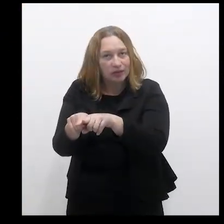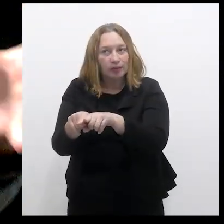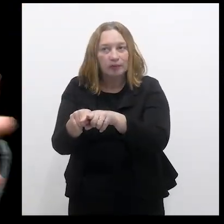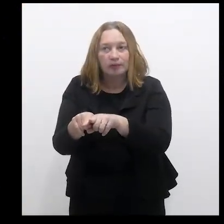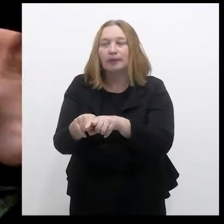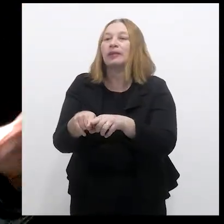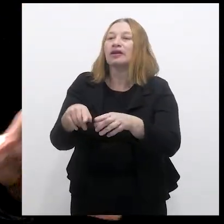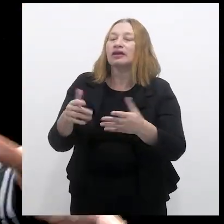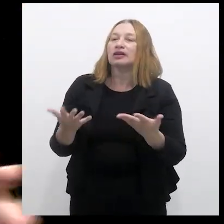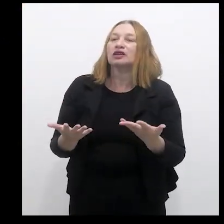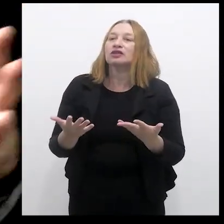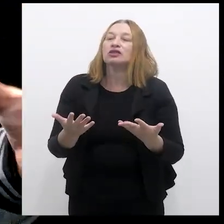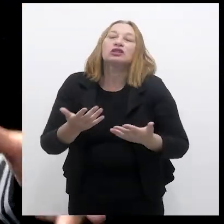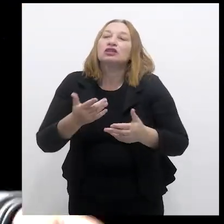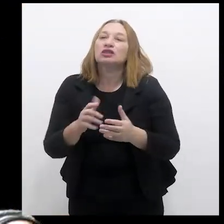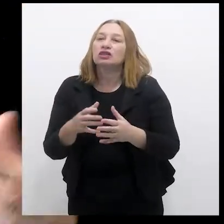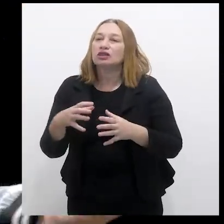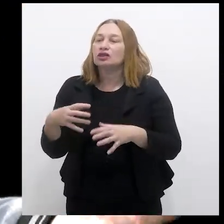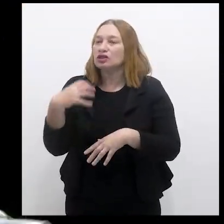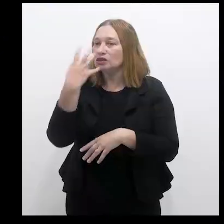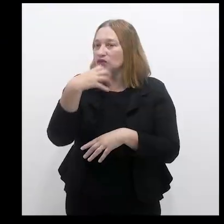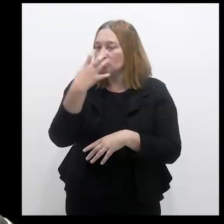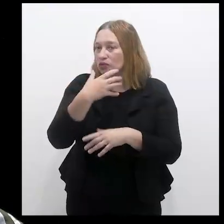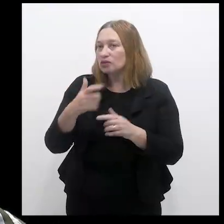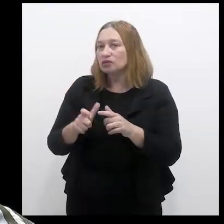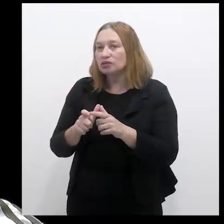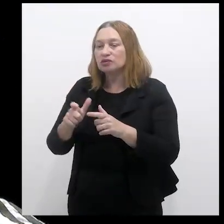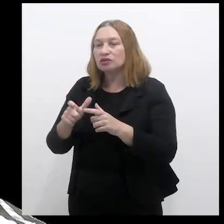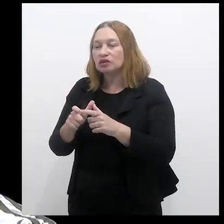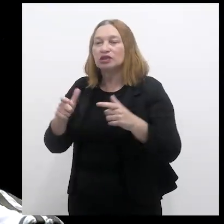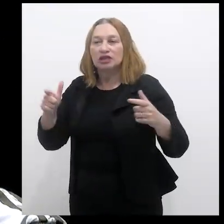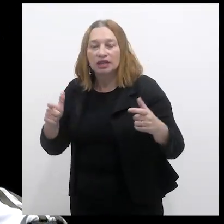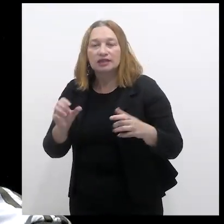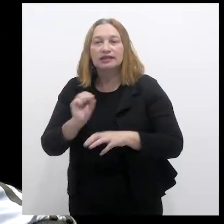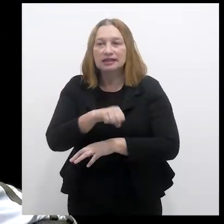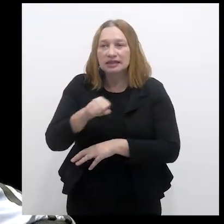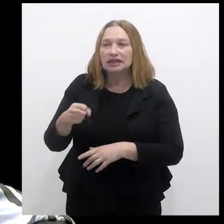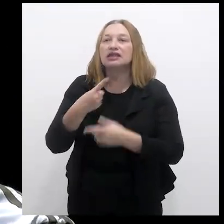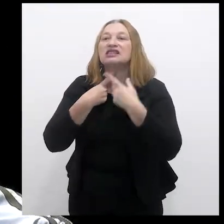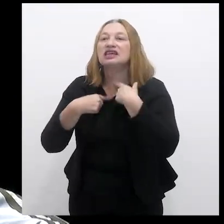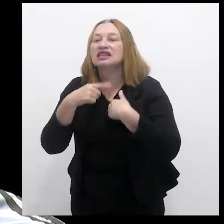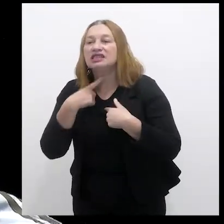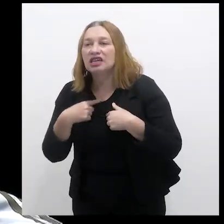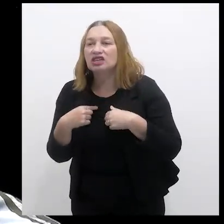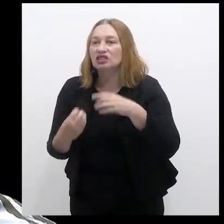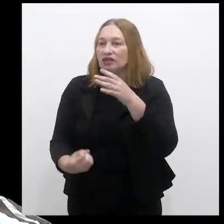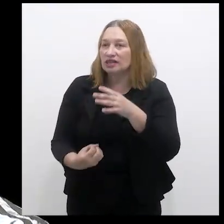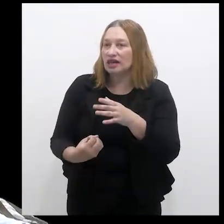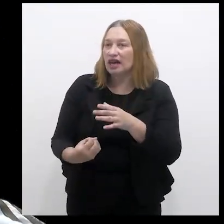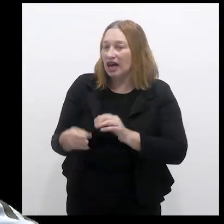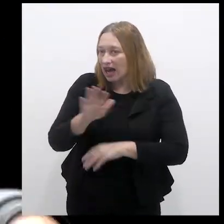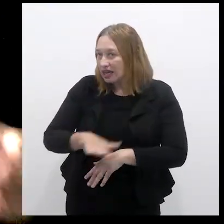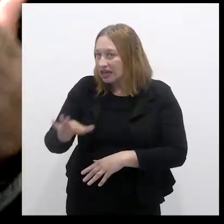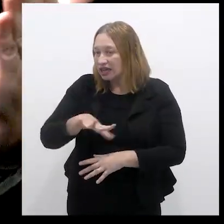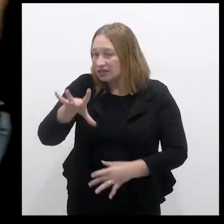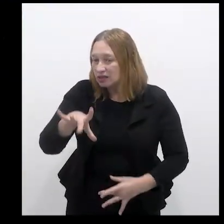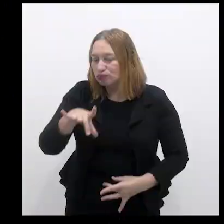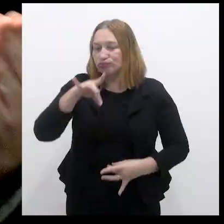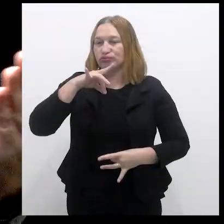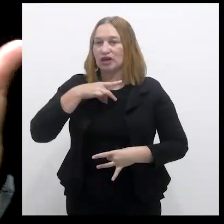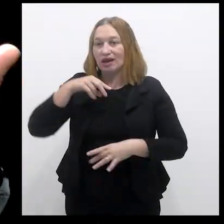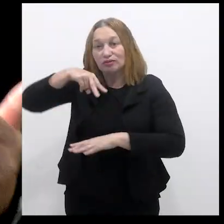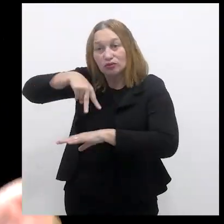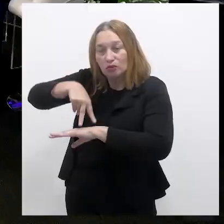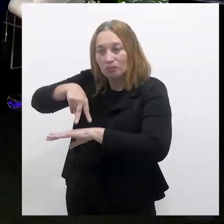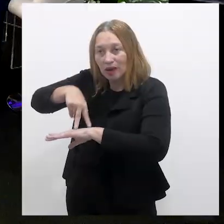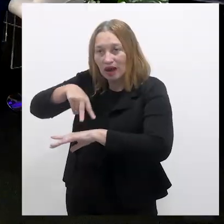linka, assim, né? Tudo vai se ajustando. E o Grandes Músicos, sim, com certeza tem muito dessa vontade de fazer a criança se ver no